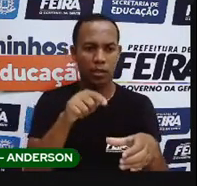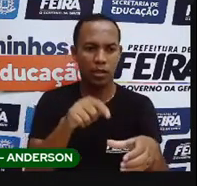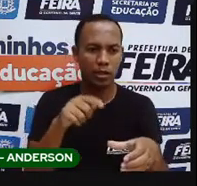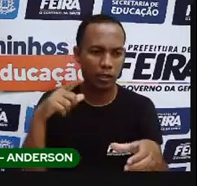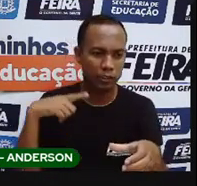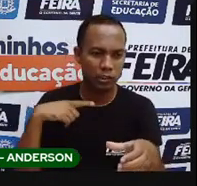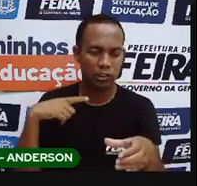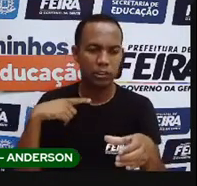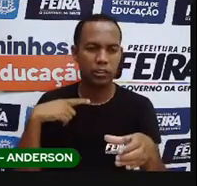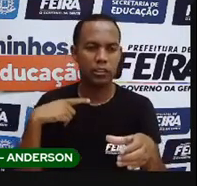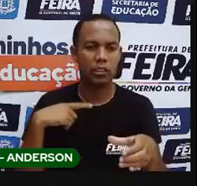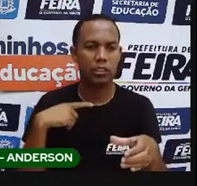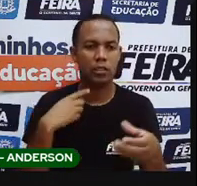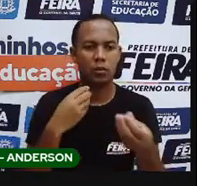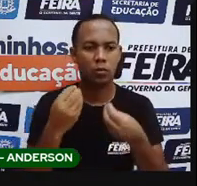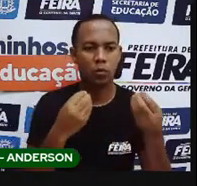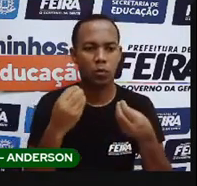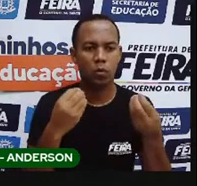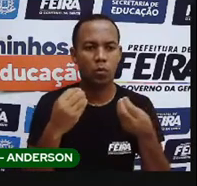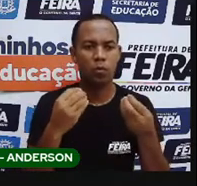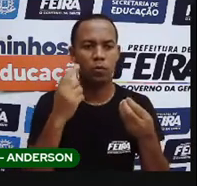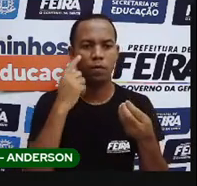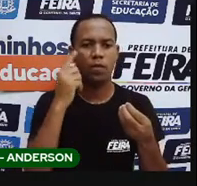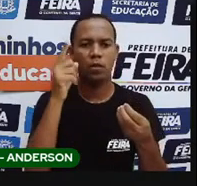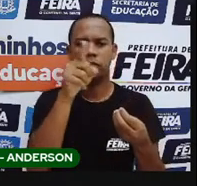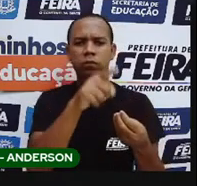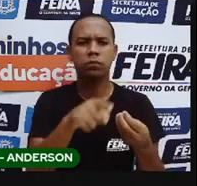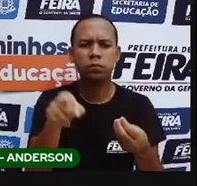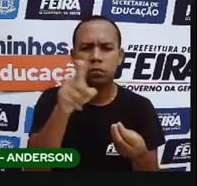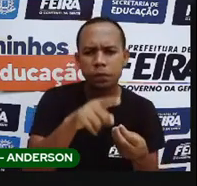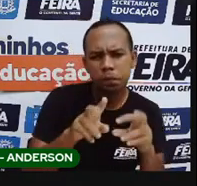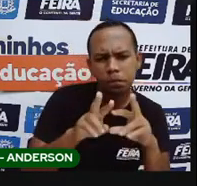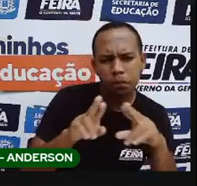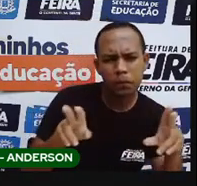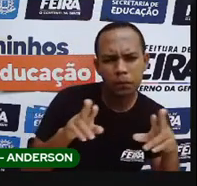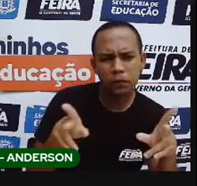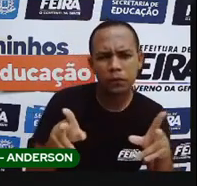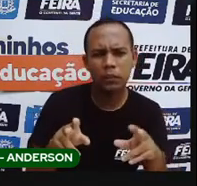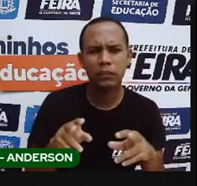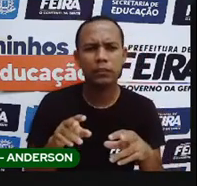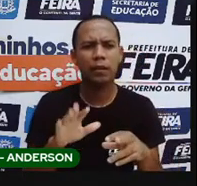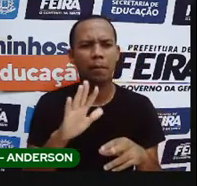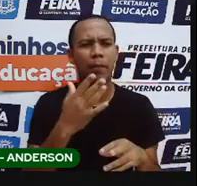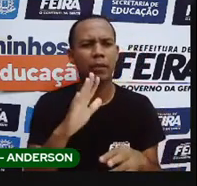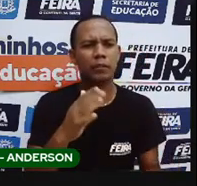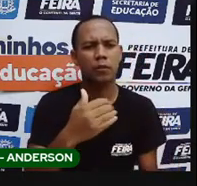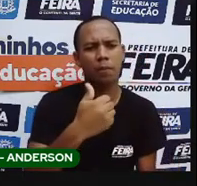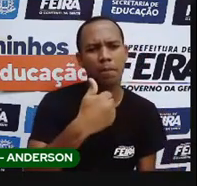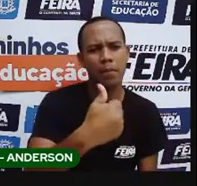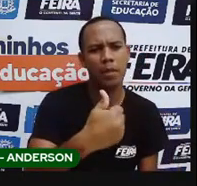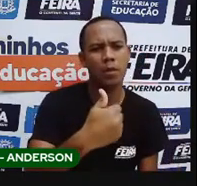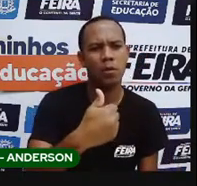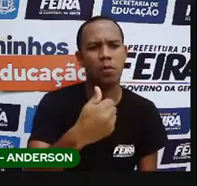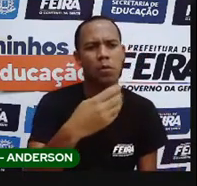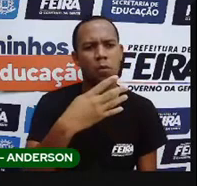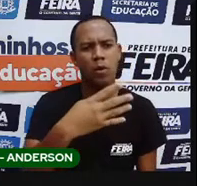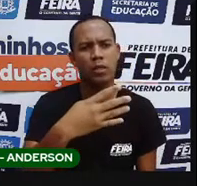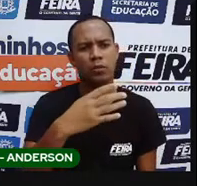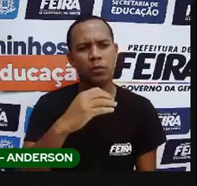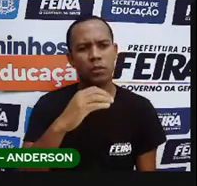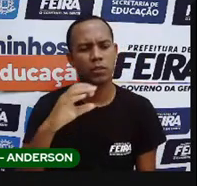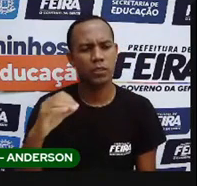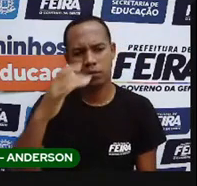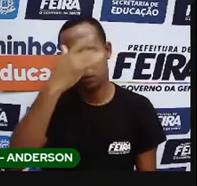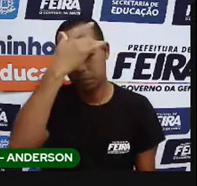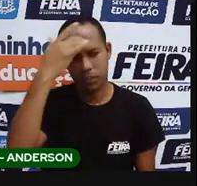tinha sua característica, né? E juntando esses 1400 povos, se aproximaram um